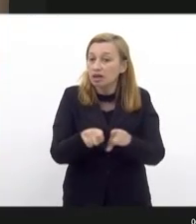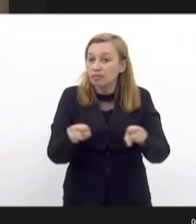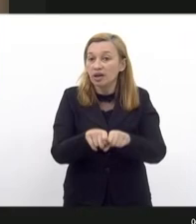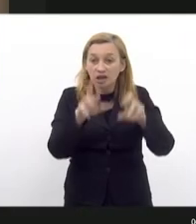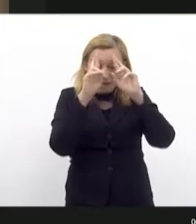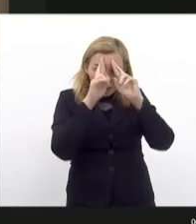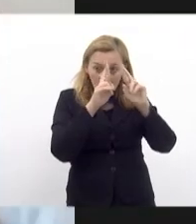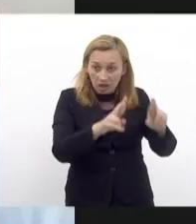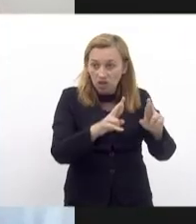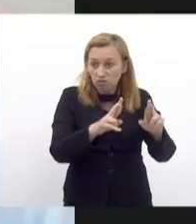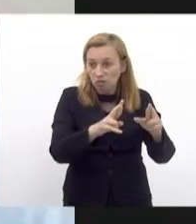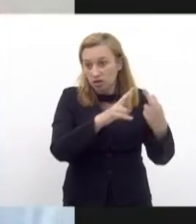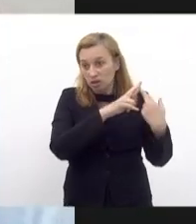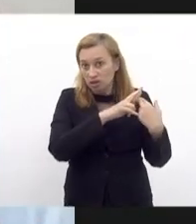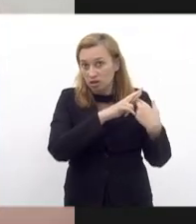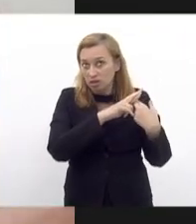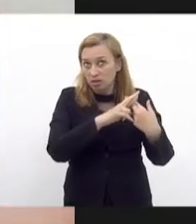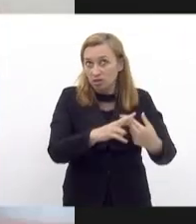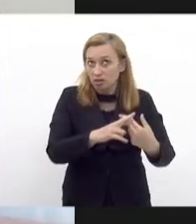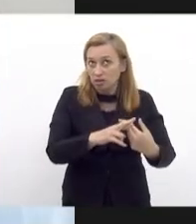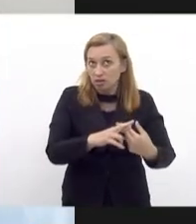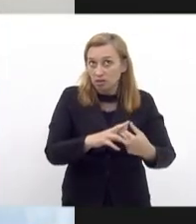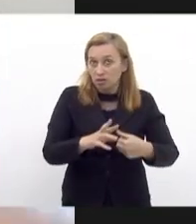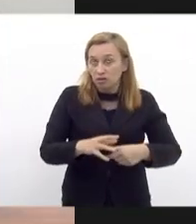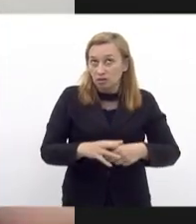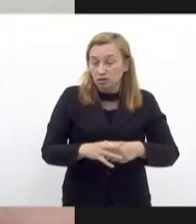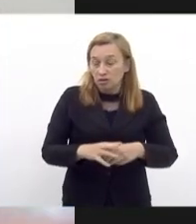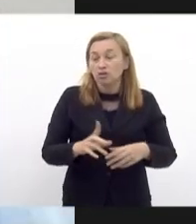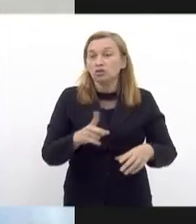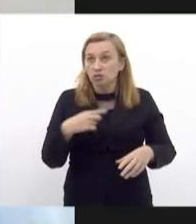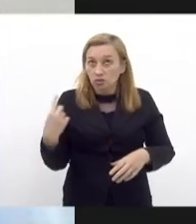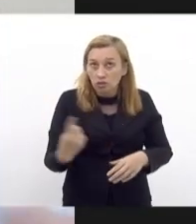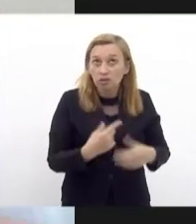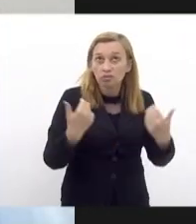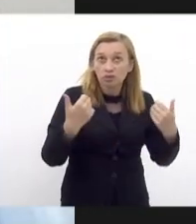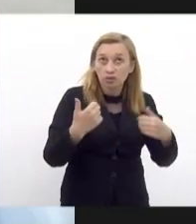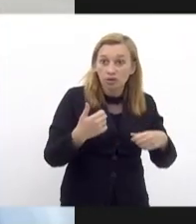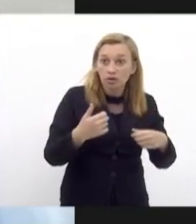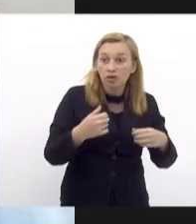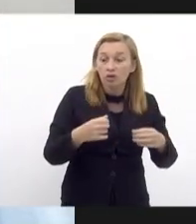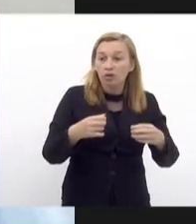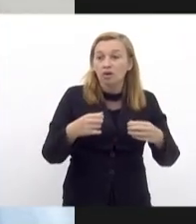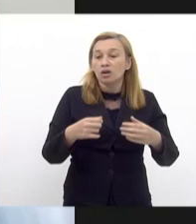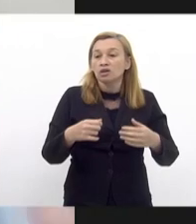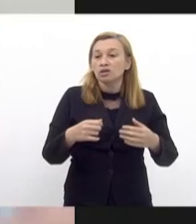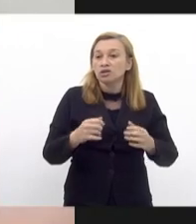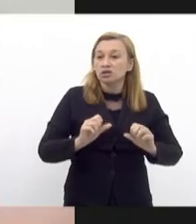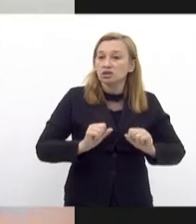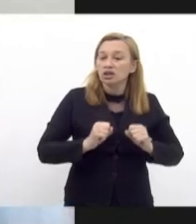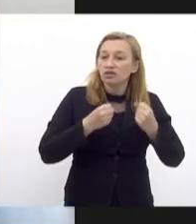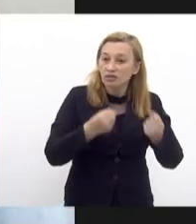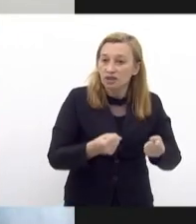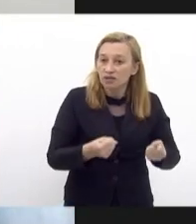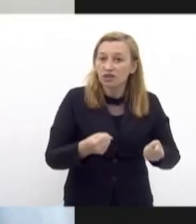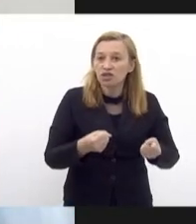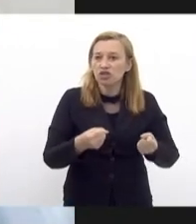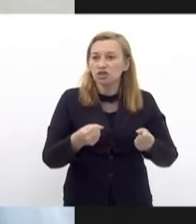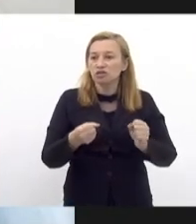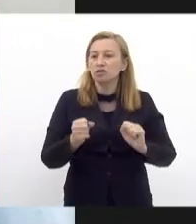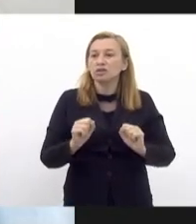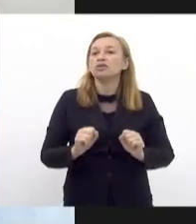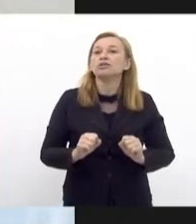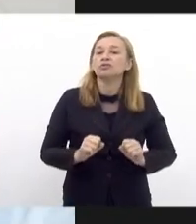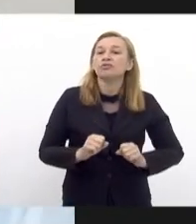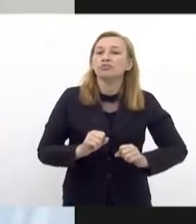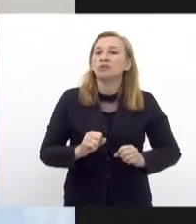sem medo de estar fazendo ruptura, porque todos nós temos obrigação de defender a questão do emprego. E